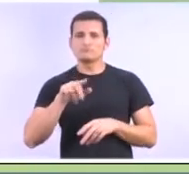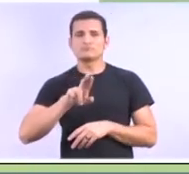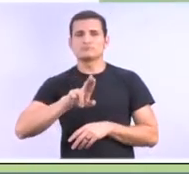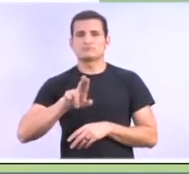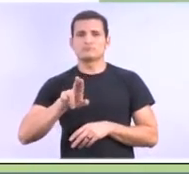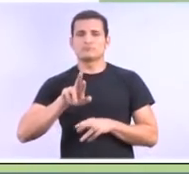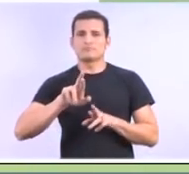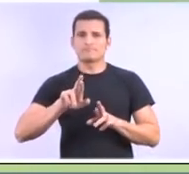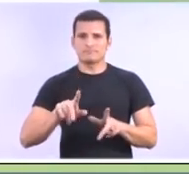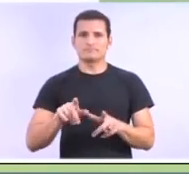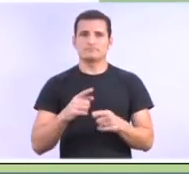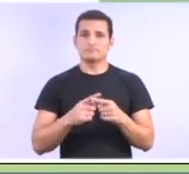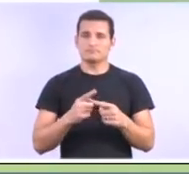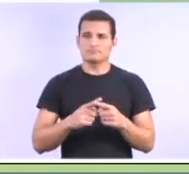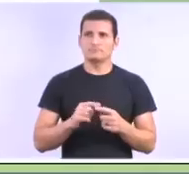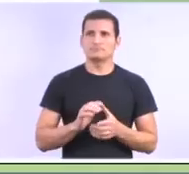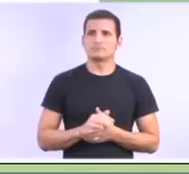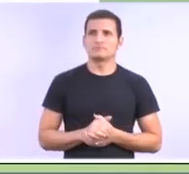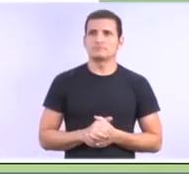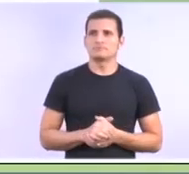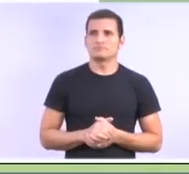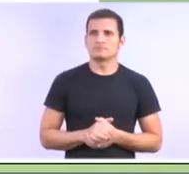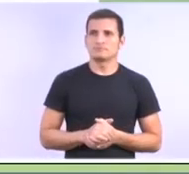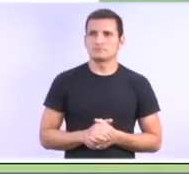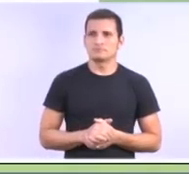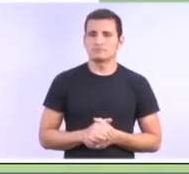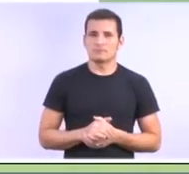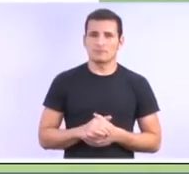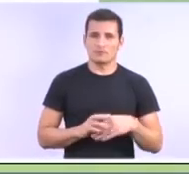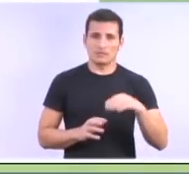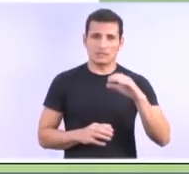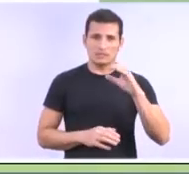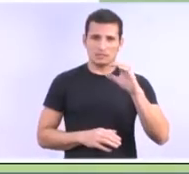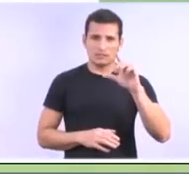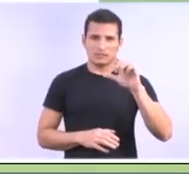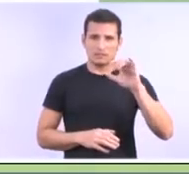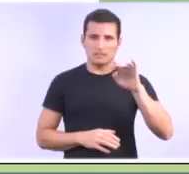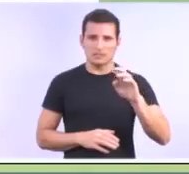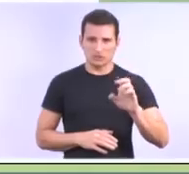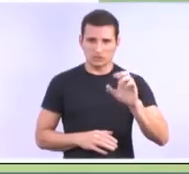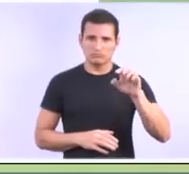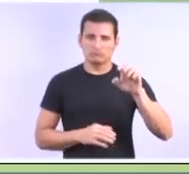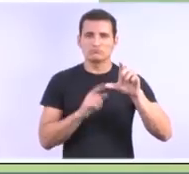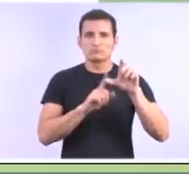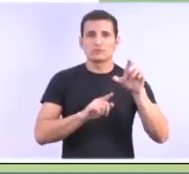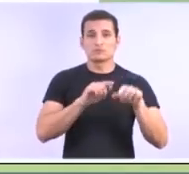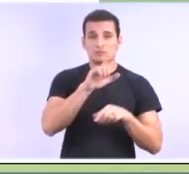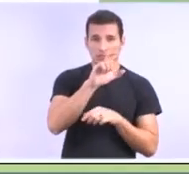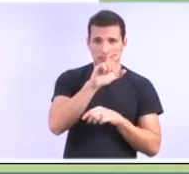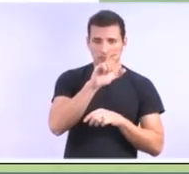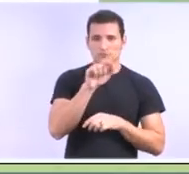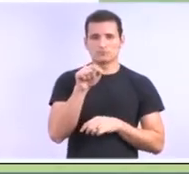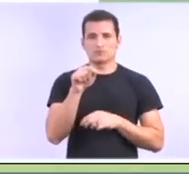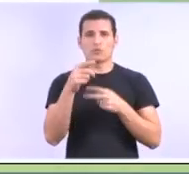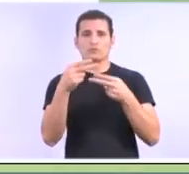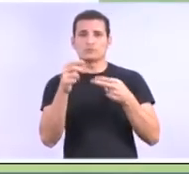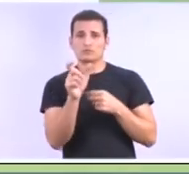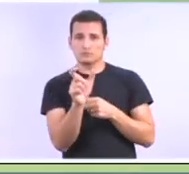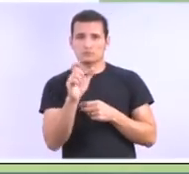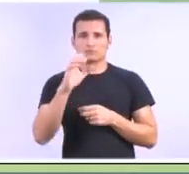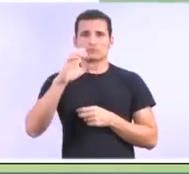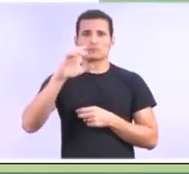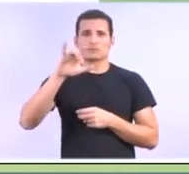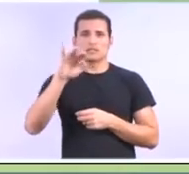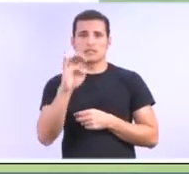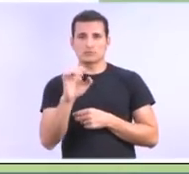Porque o cliente, classe, inicia com C maiúsculo. O cliente, objeto,